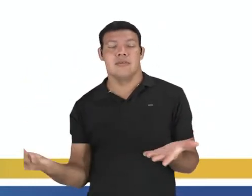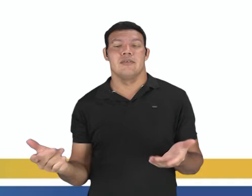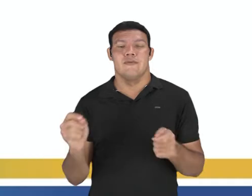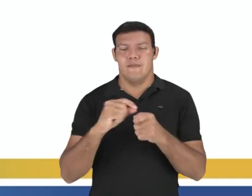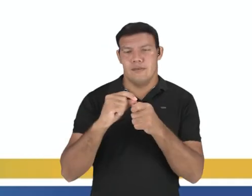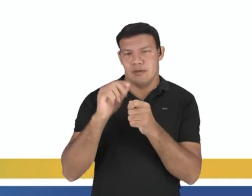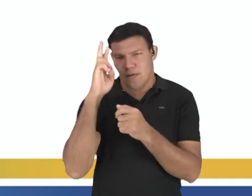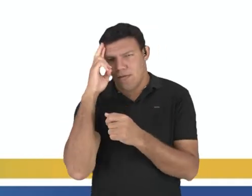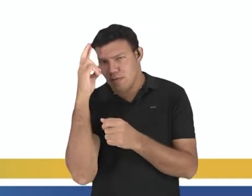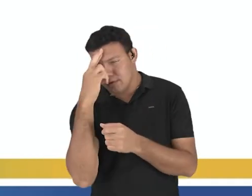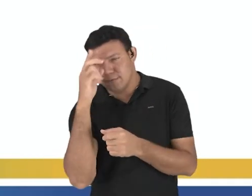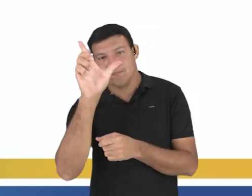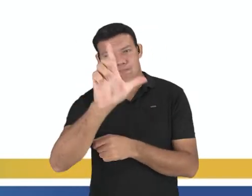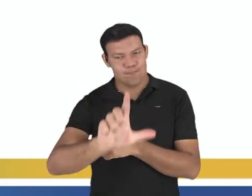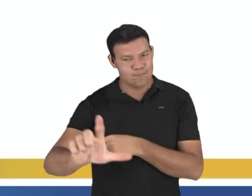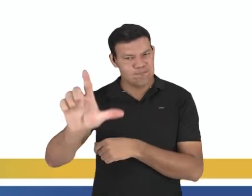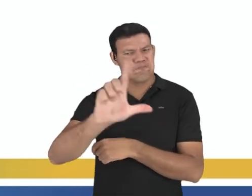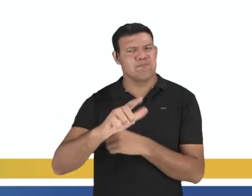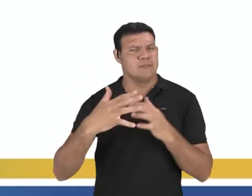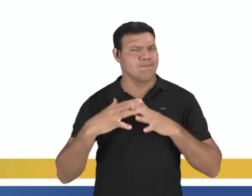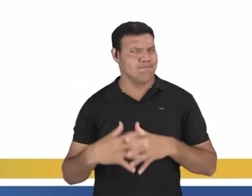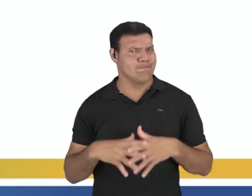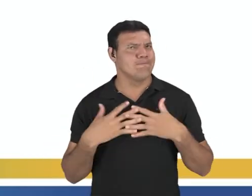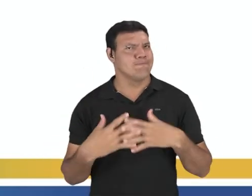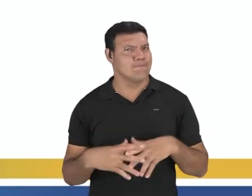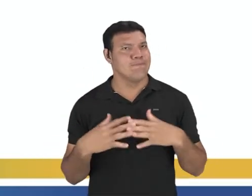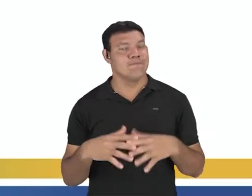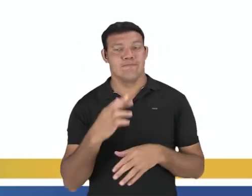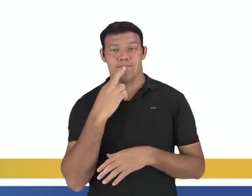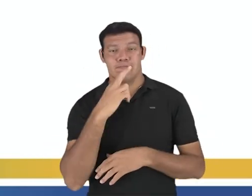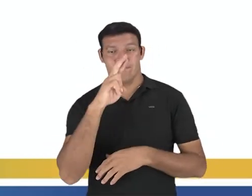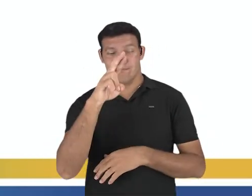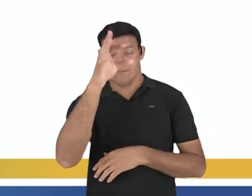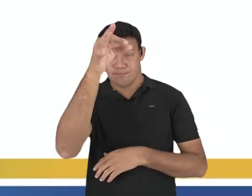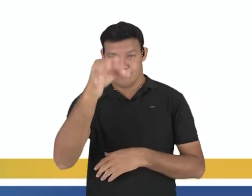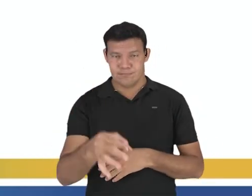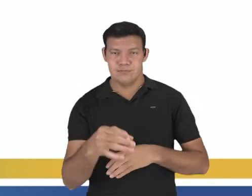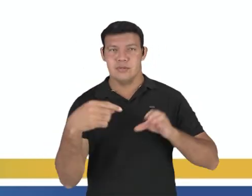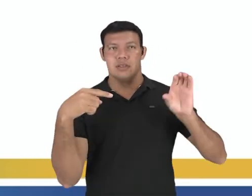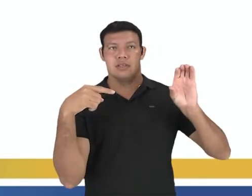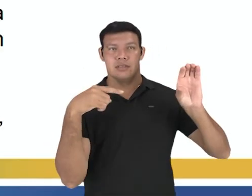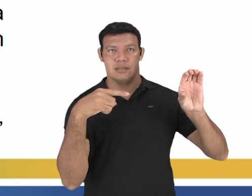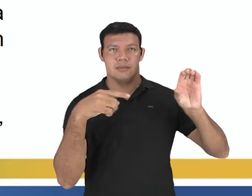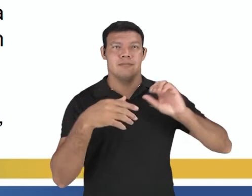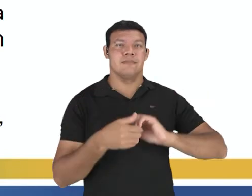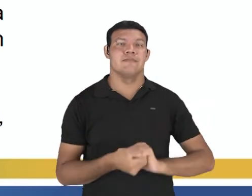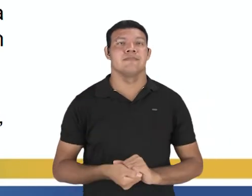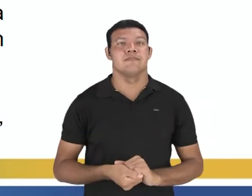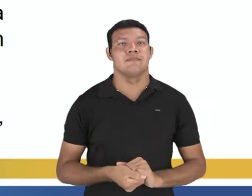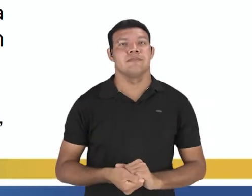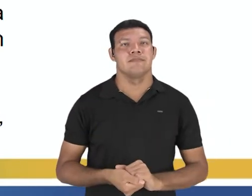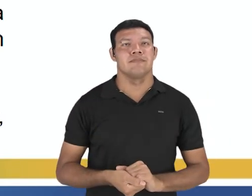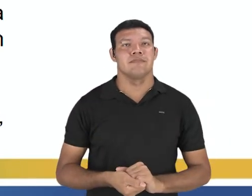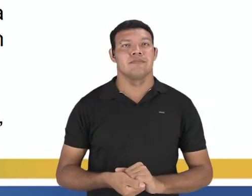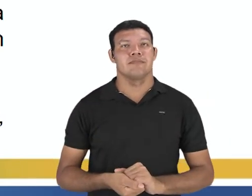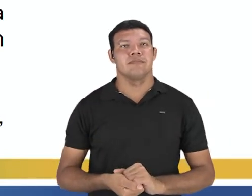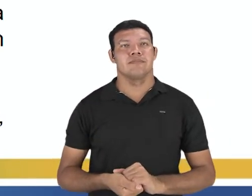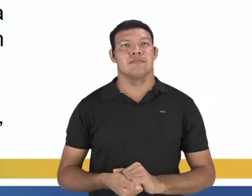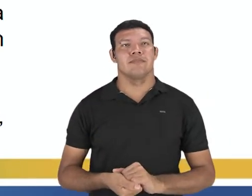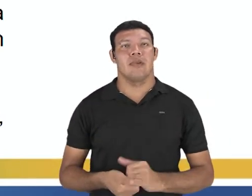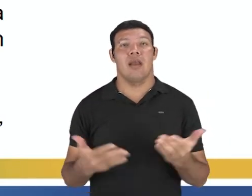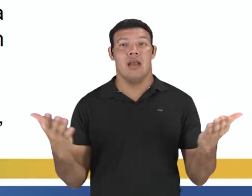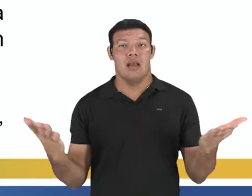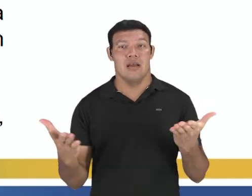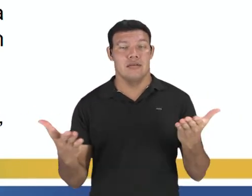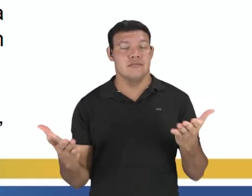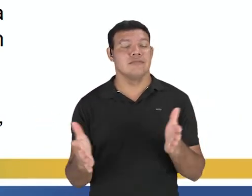A literatura é complexa, sim. Então, a nossa resposta correta é a letra D. Aí, vamos lá. Vamos ler um